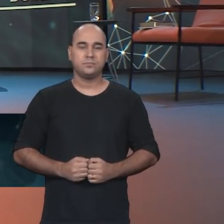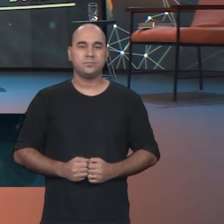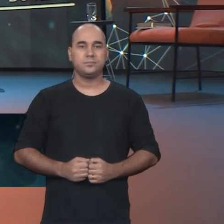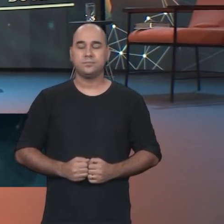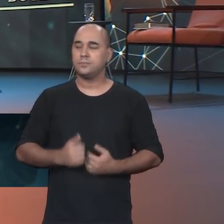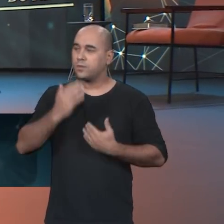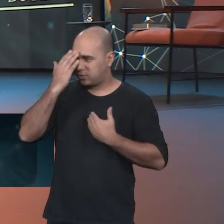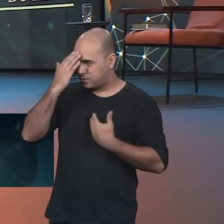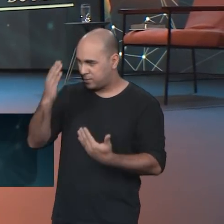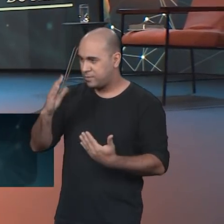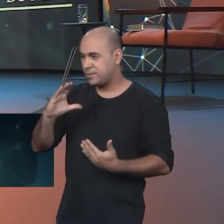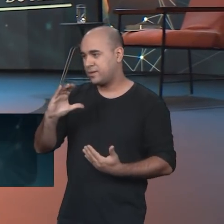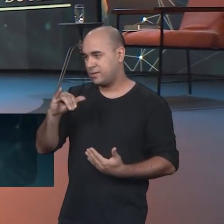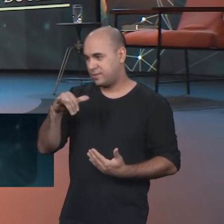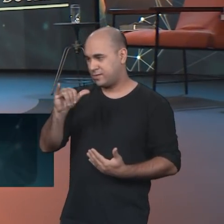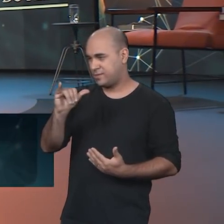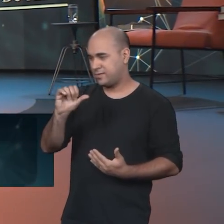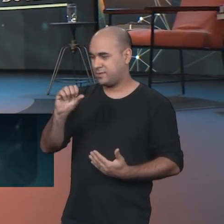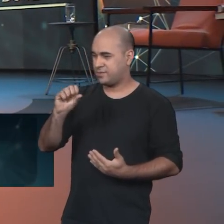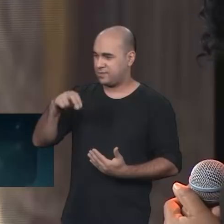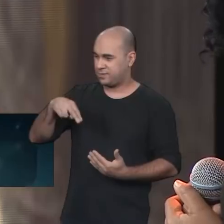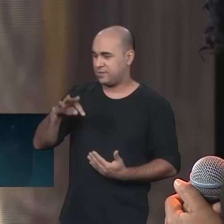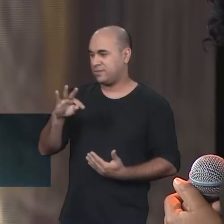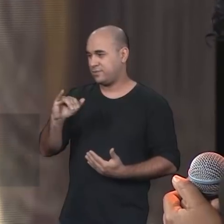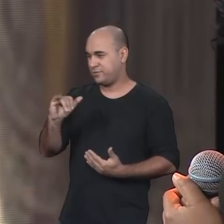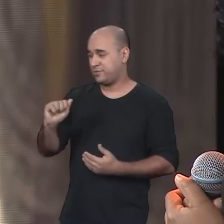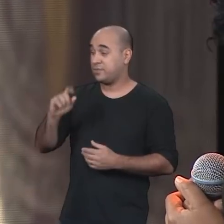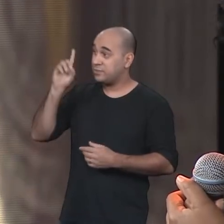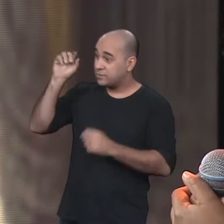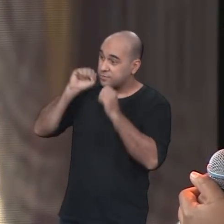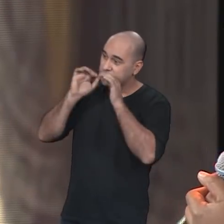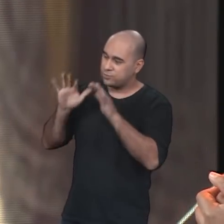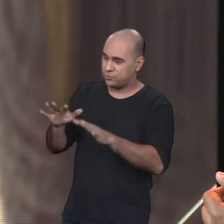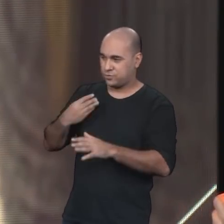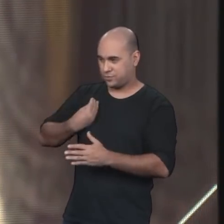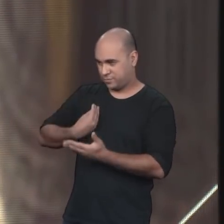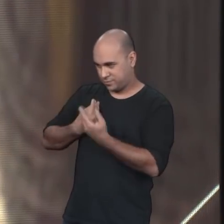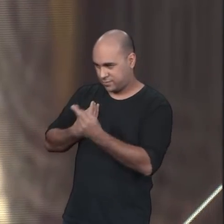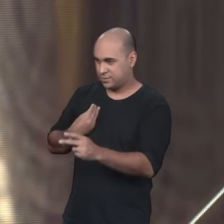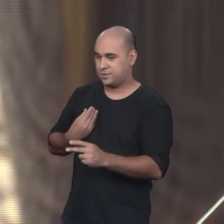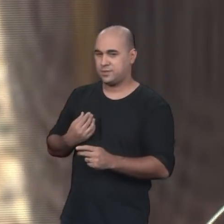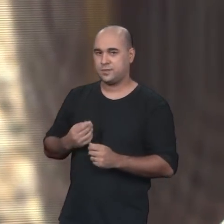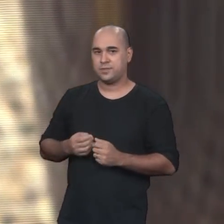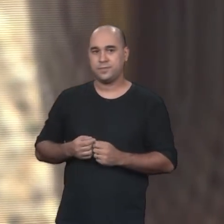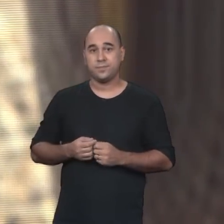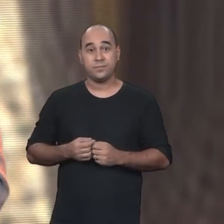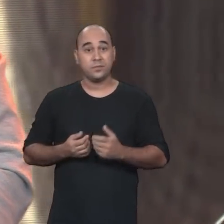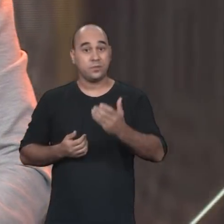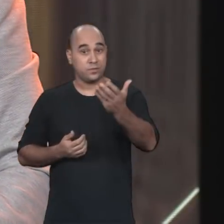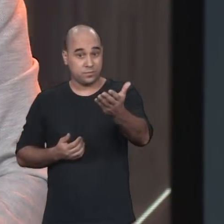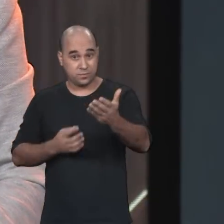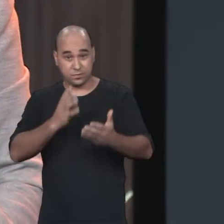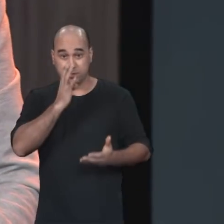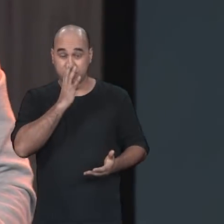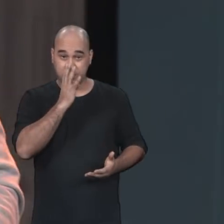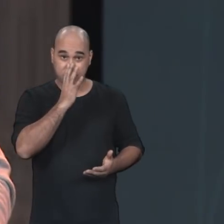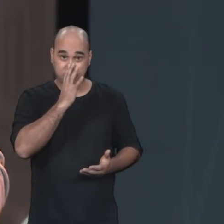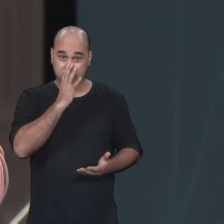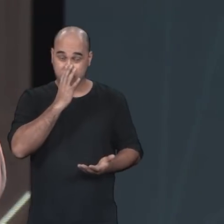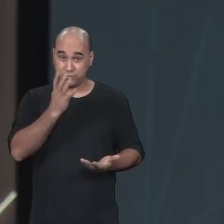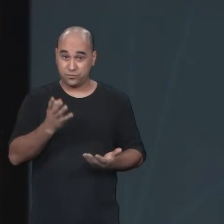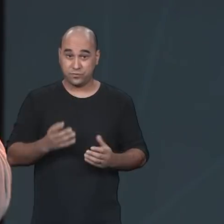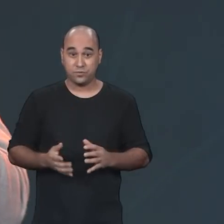Obrigado, Cíntia. Deus abençoe muito a sua vida, viu? E você que está assistindo de